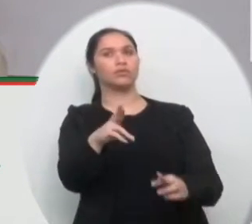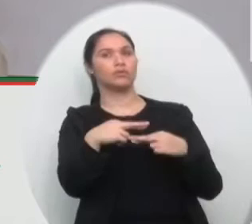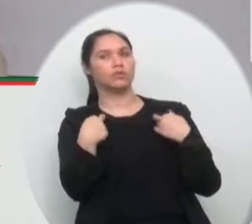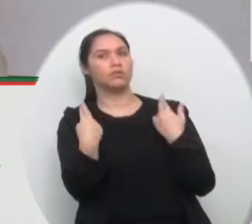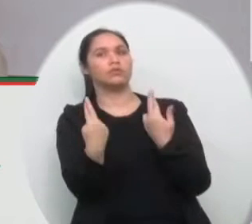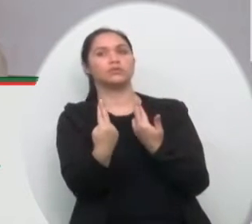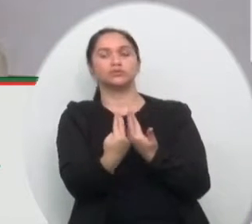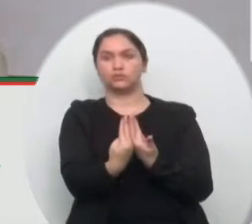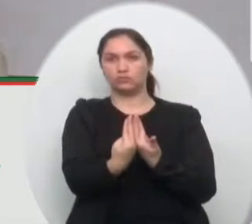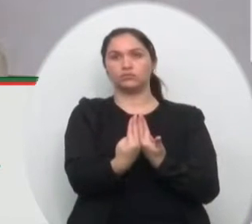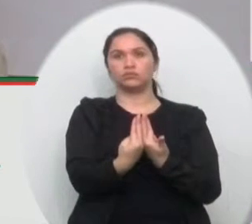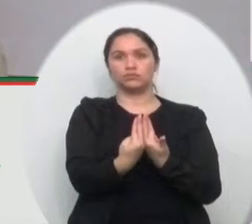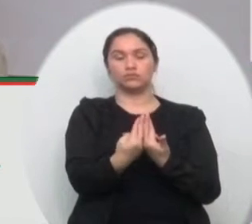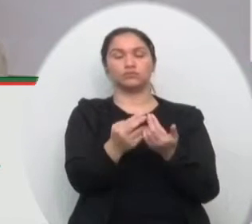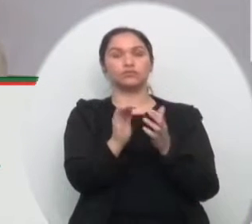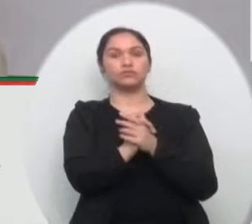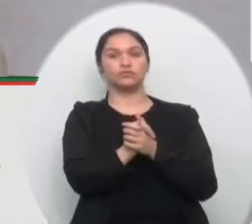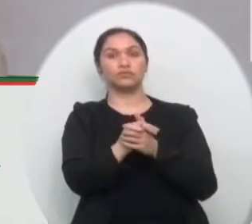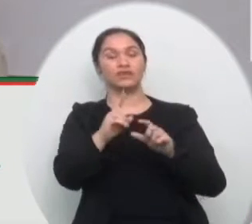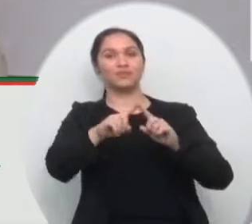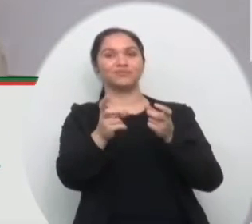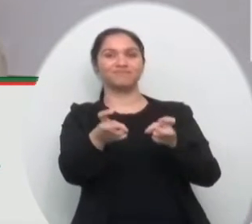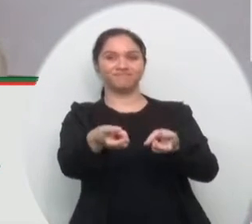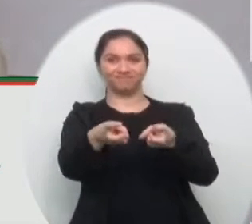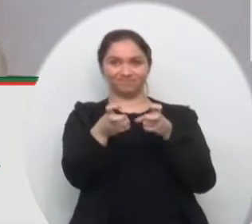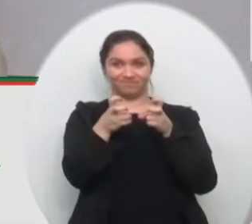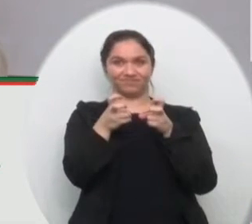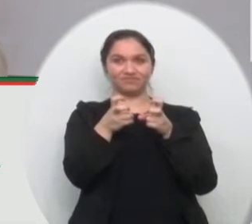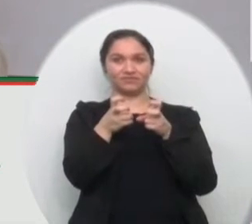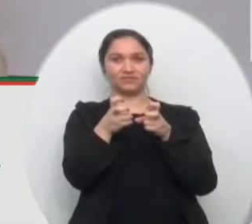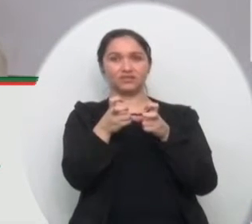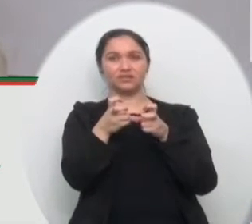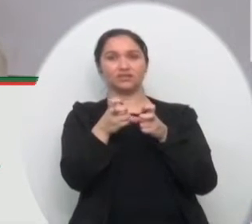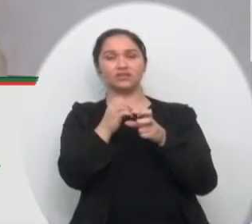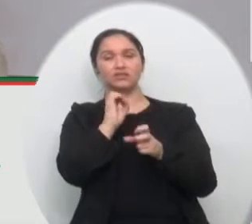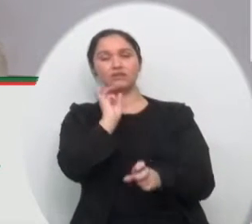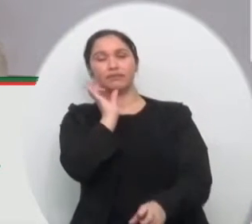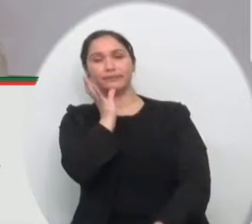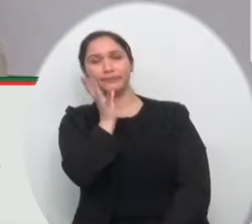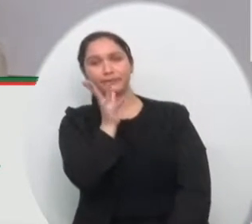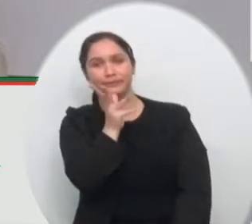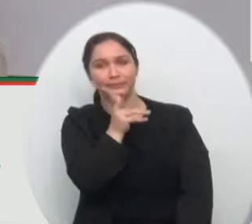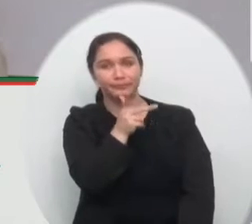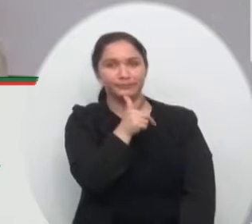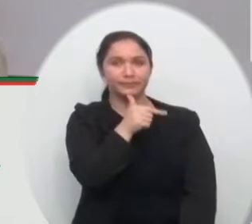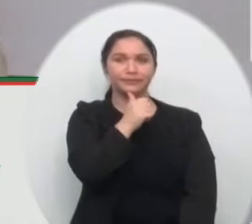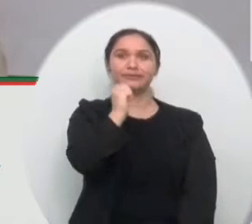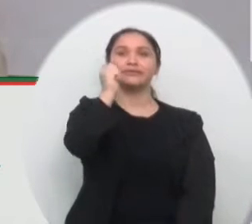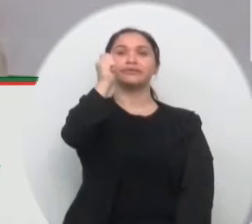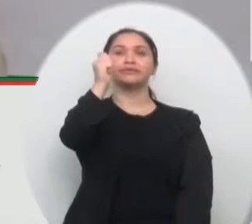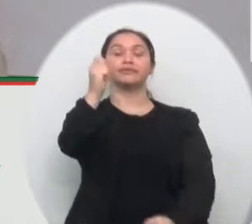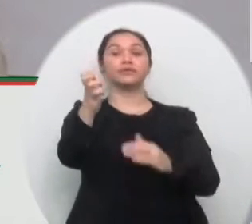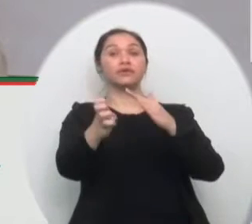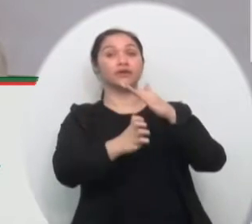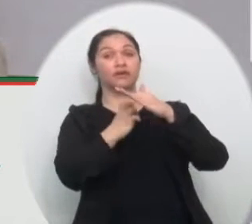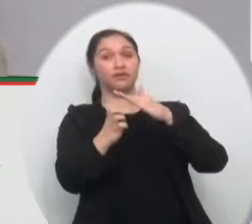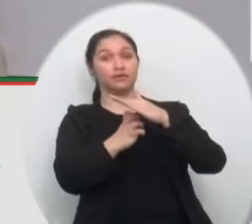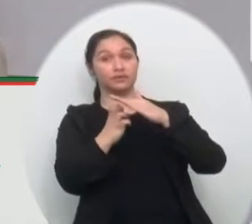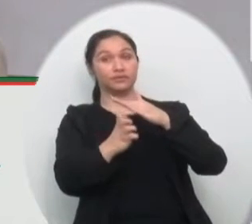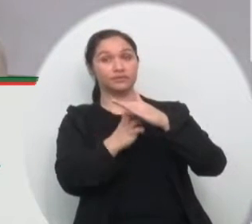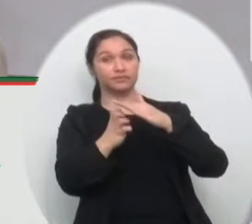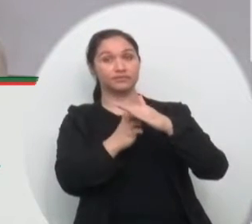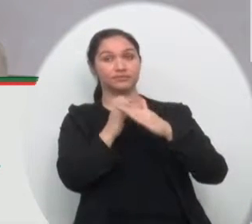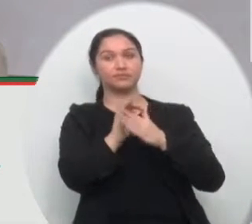desenvolvimento rural, mas a gente percebe que a coisa é morosa, sabe? E aí a empresa, a comunidade consegue uma